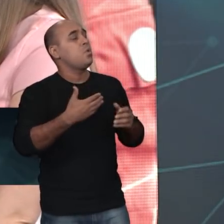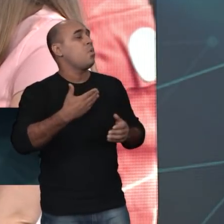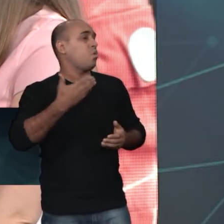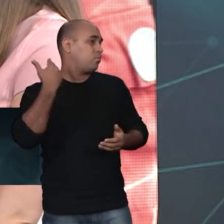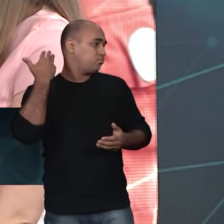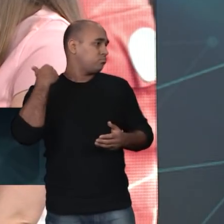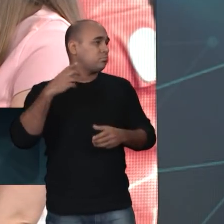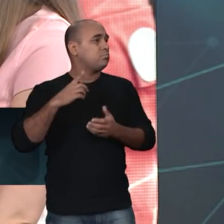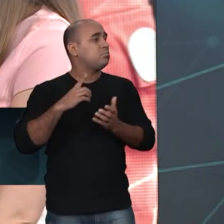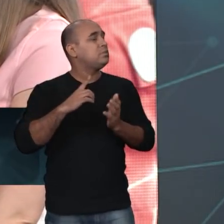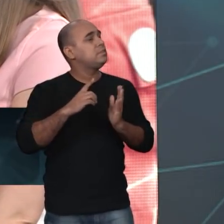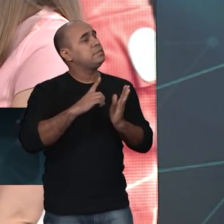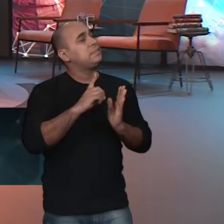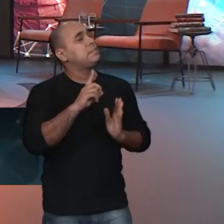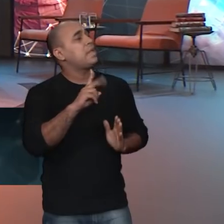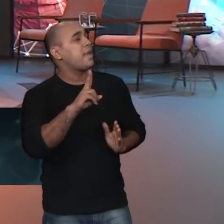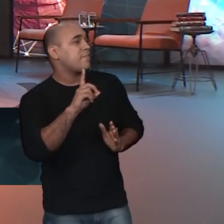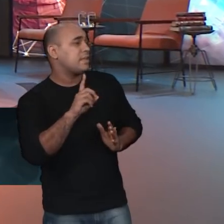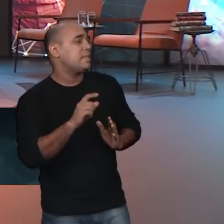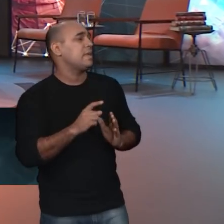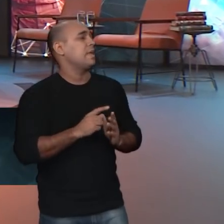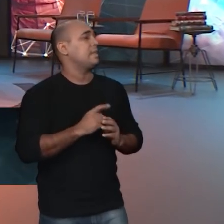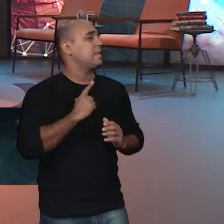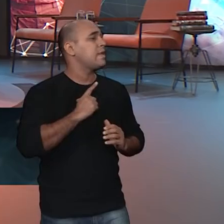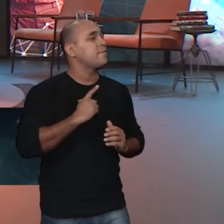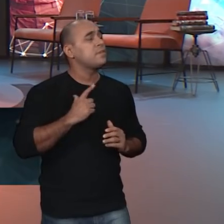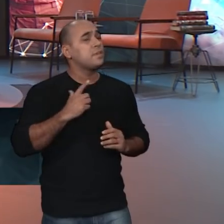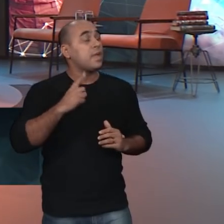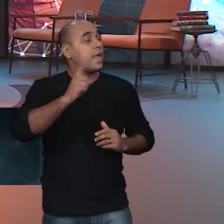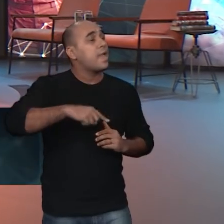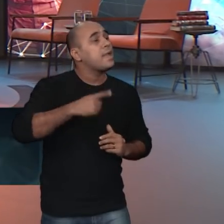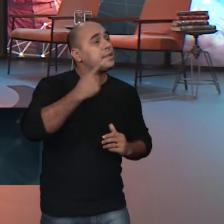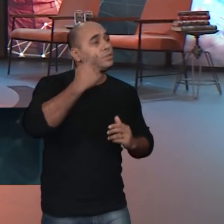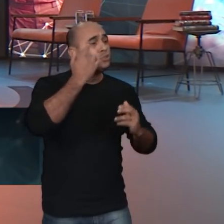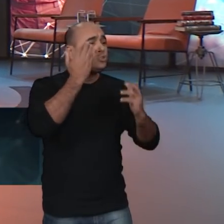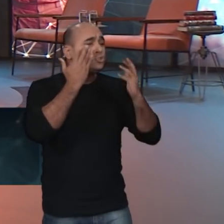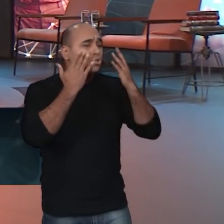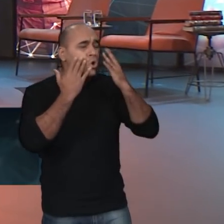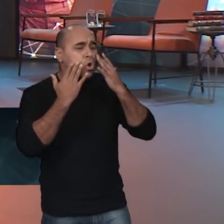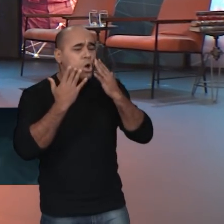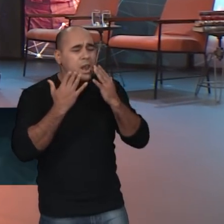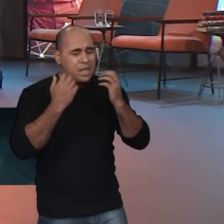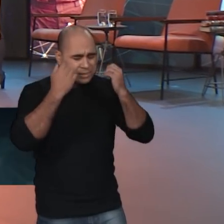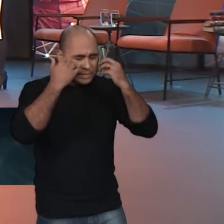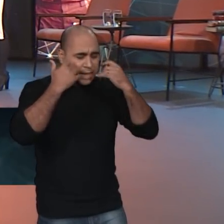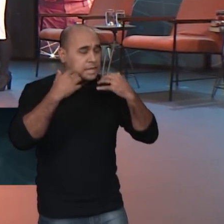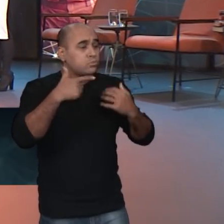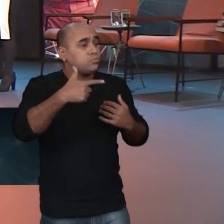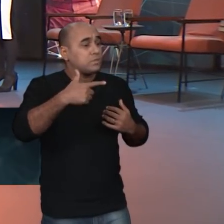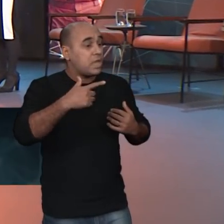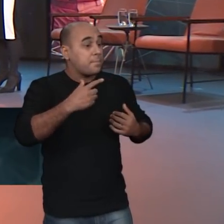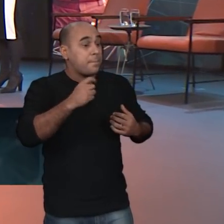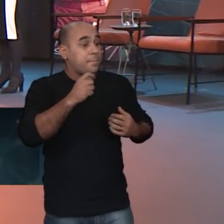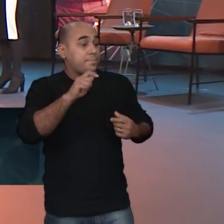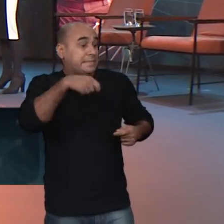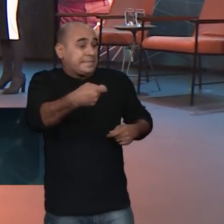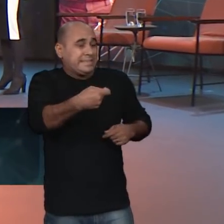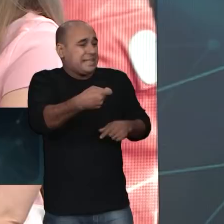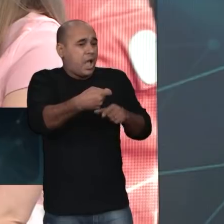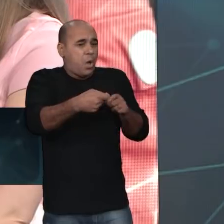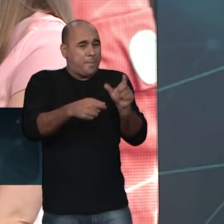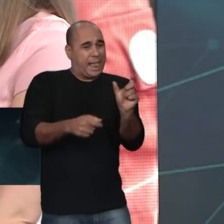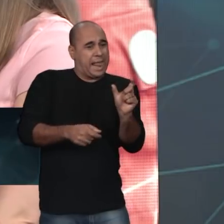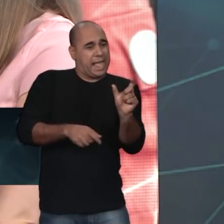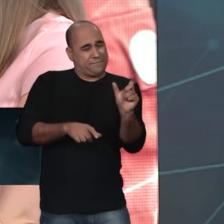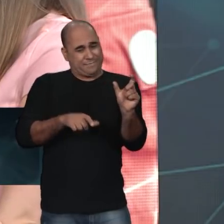muitos corações nesse momento. A gente tem certeza que quando nós choramos, muitas vezes a gente não tem palavras para falar, porque o sentimento